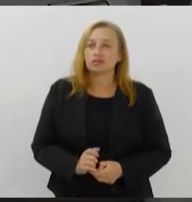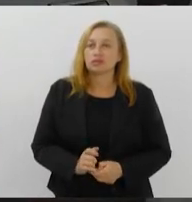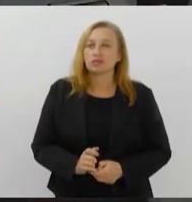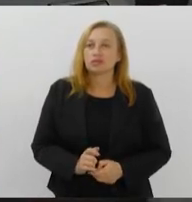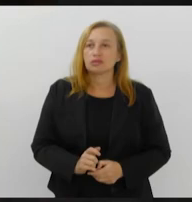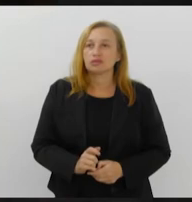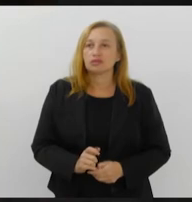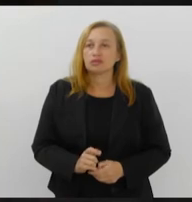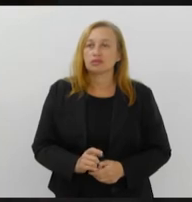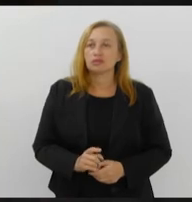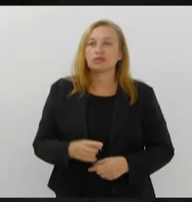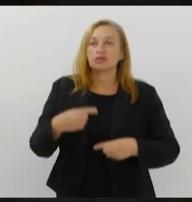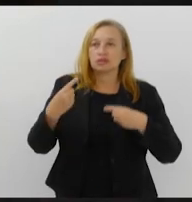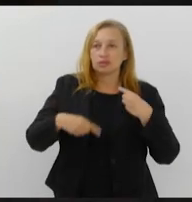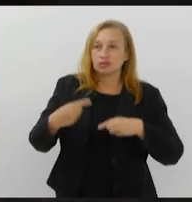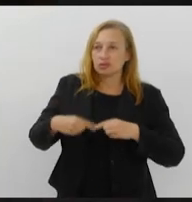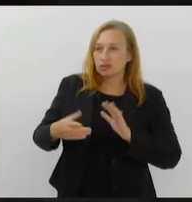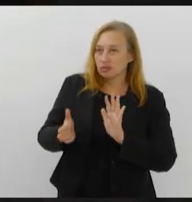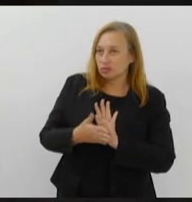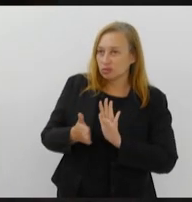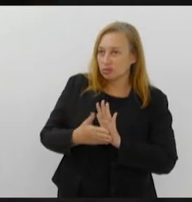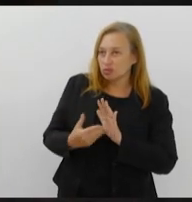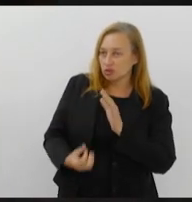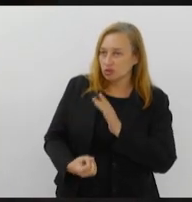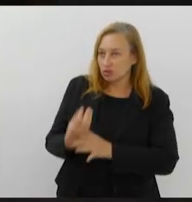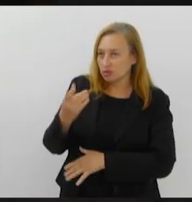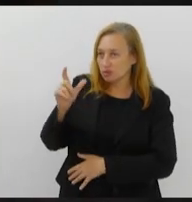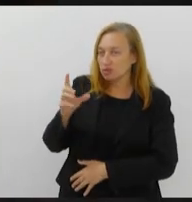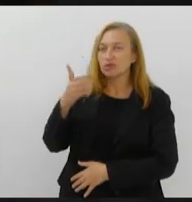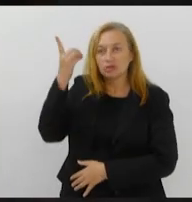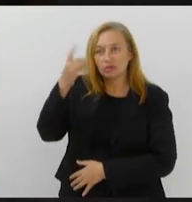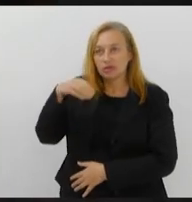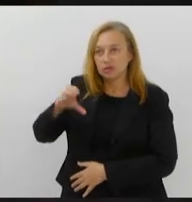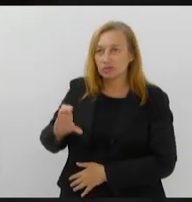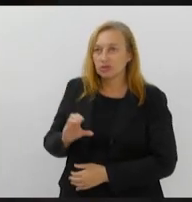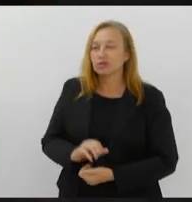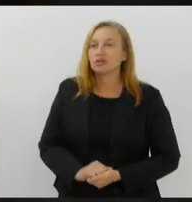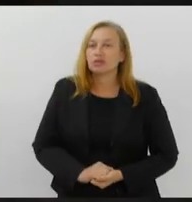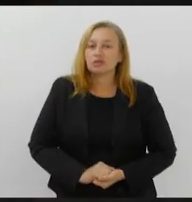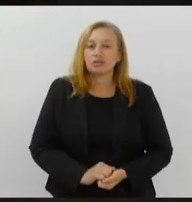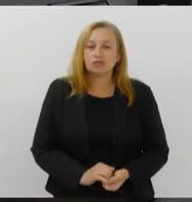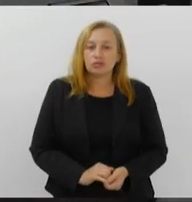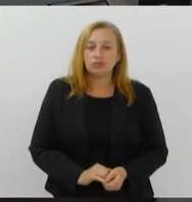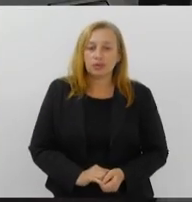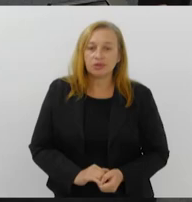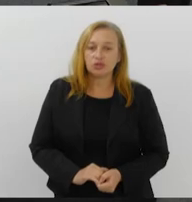Para discutir o autor da proposta. Deputado Carlos Mink.